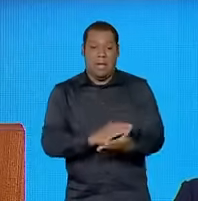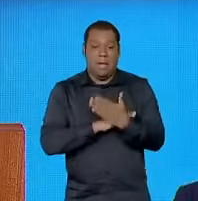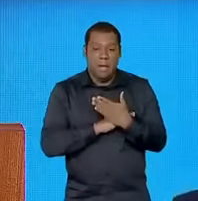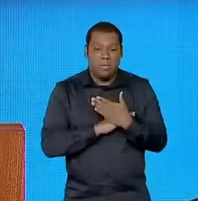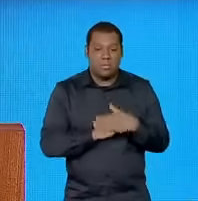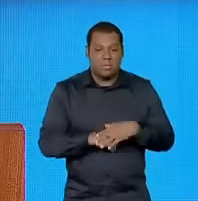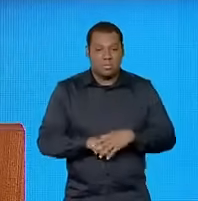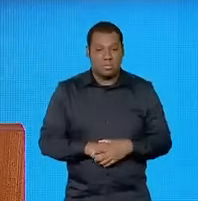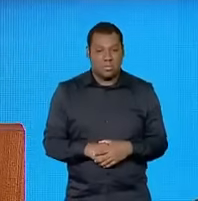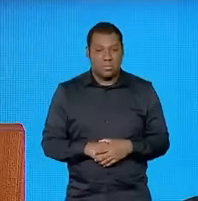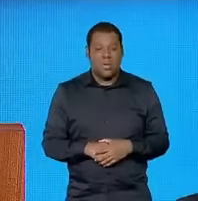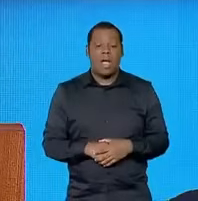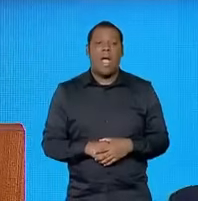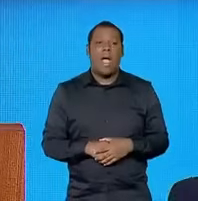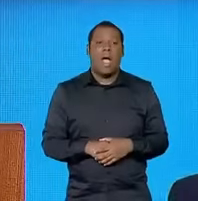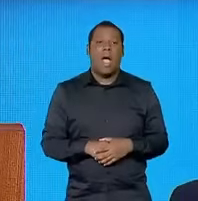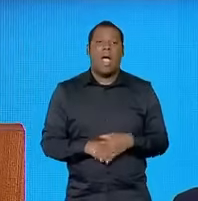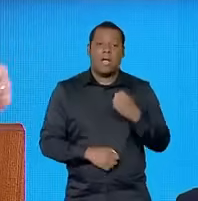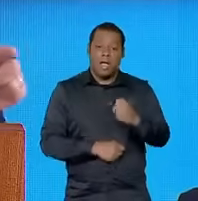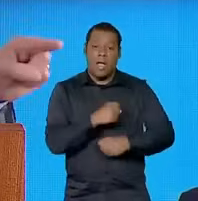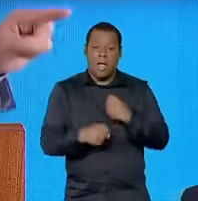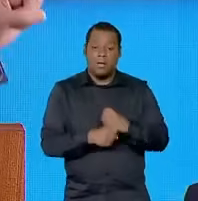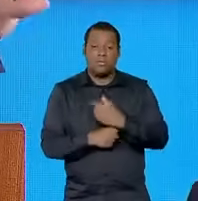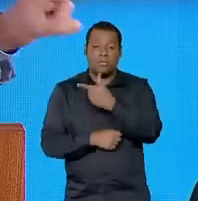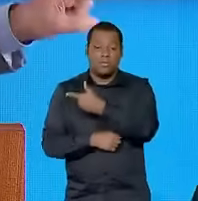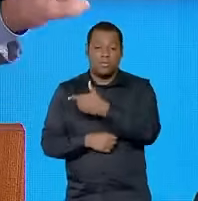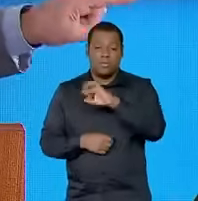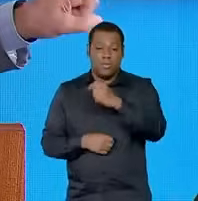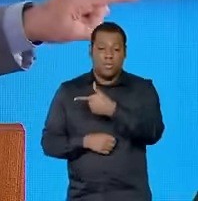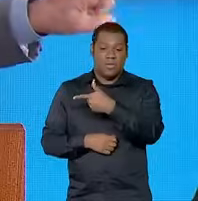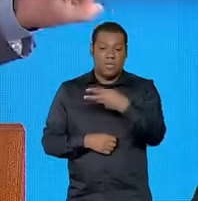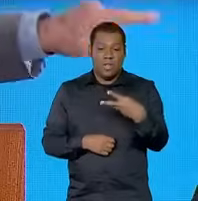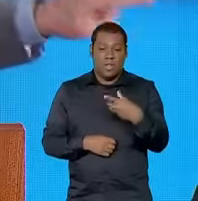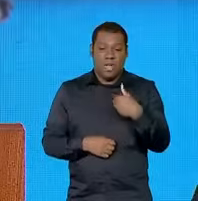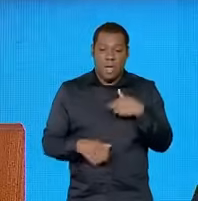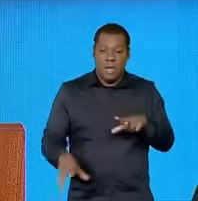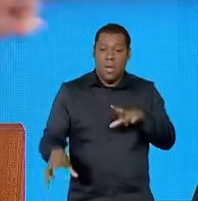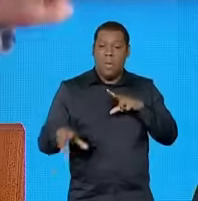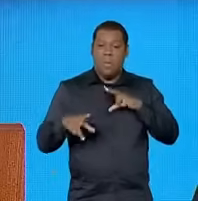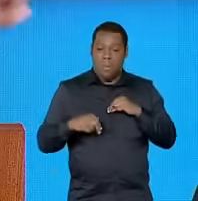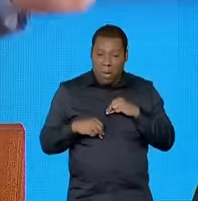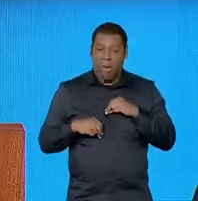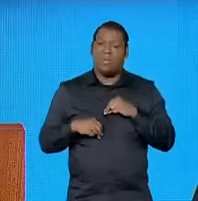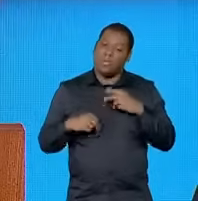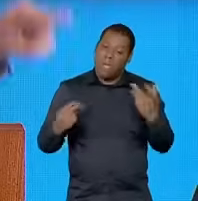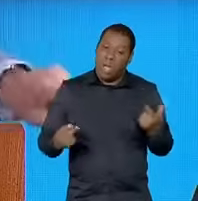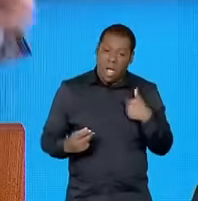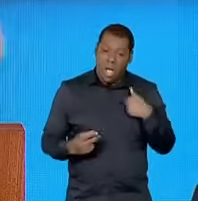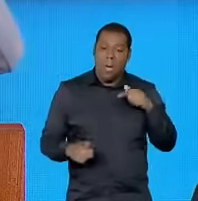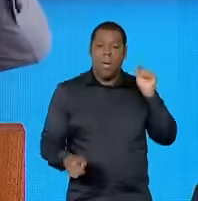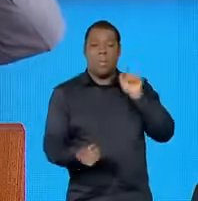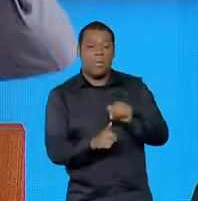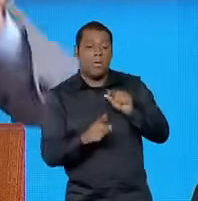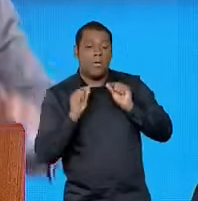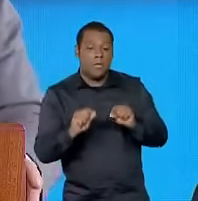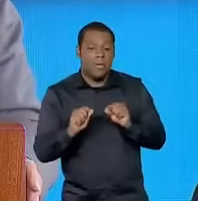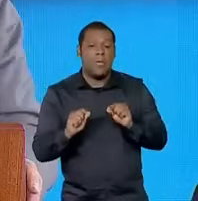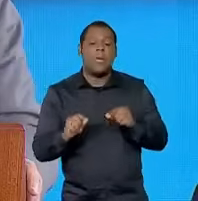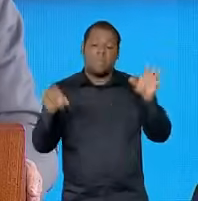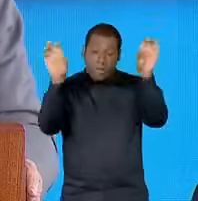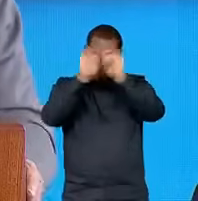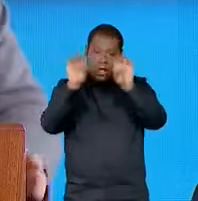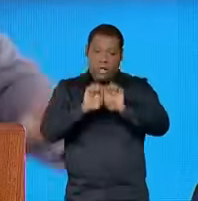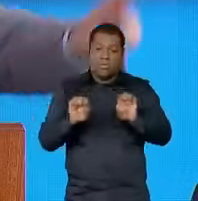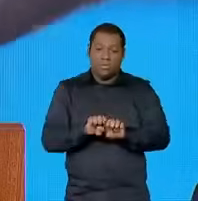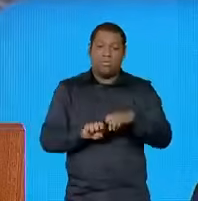para reconstruir o país. Tem ministério que até hoje não conseguiu repor a quantidade de funcionários que tinha em